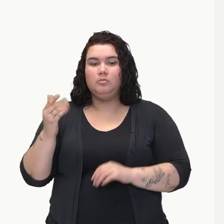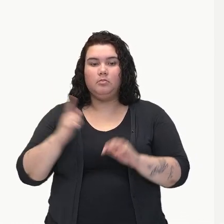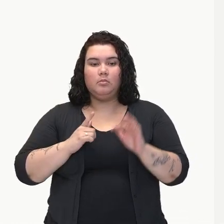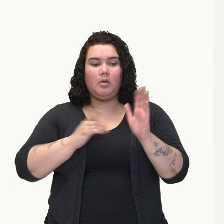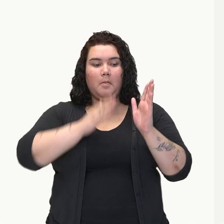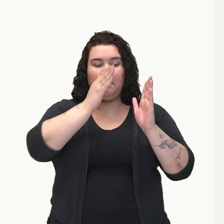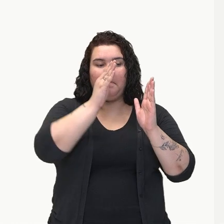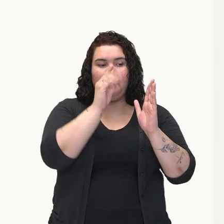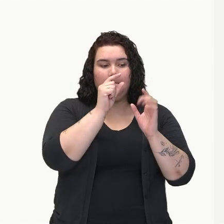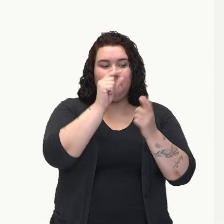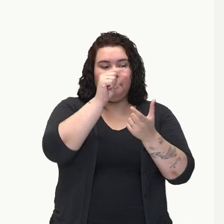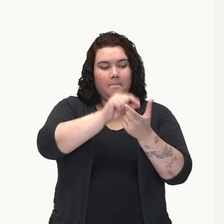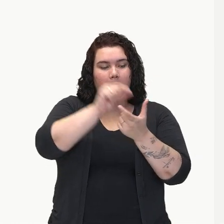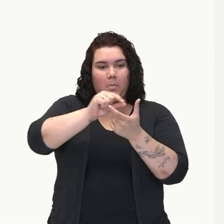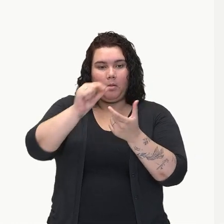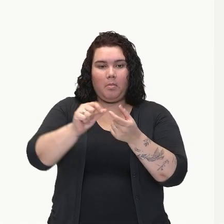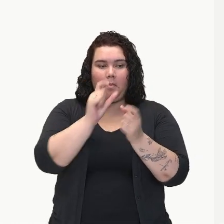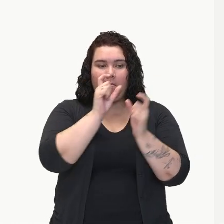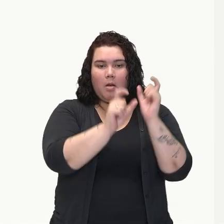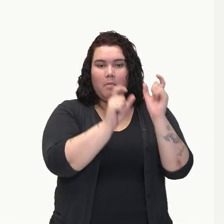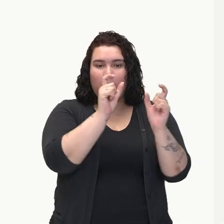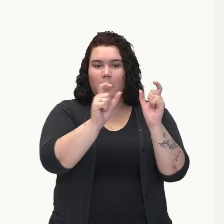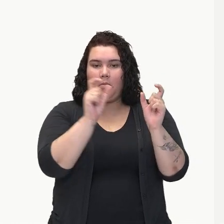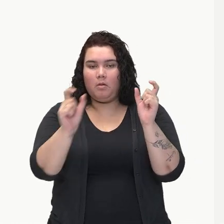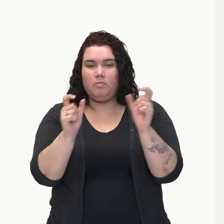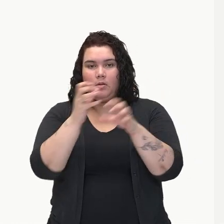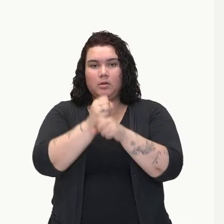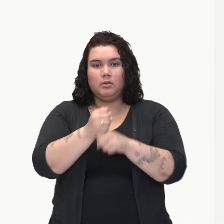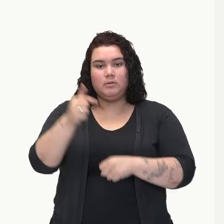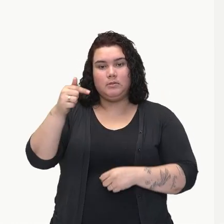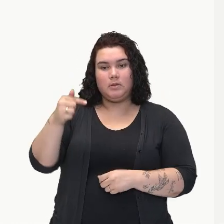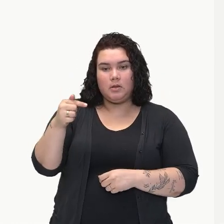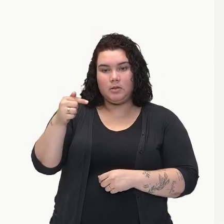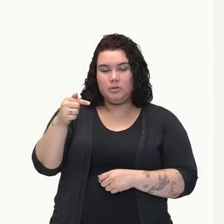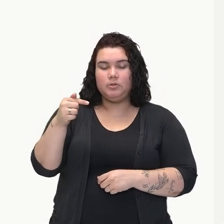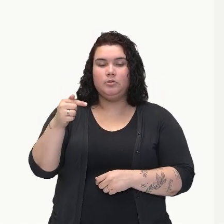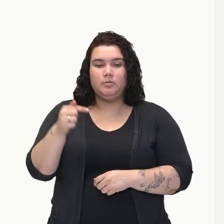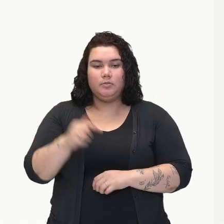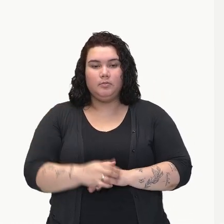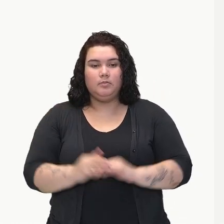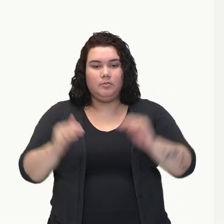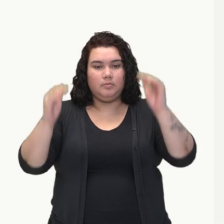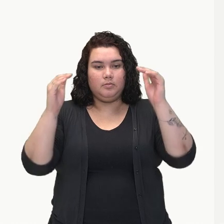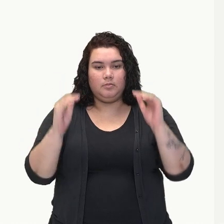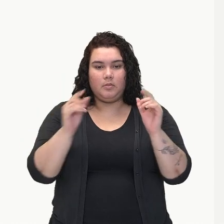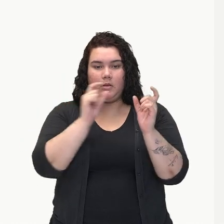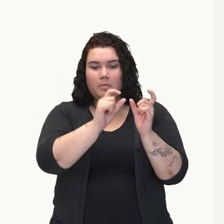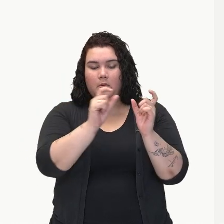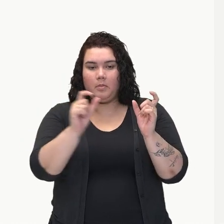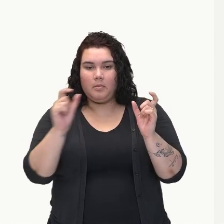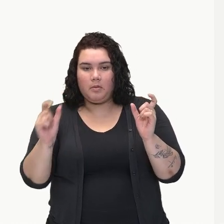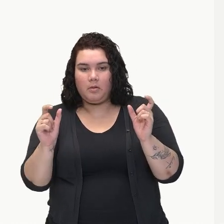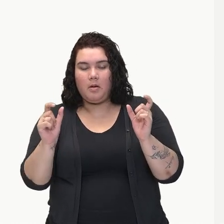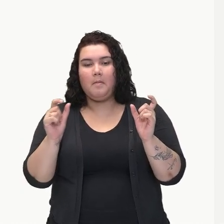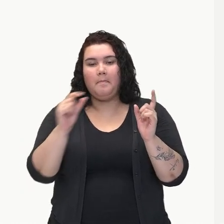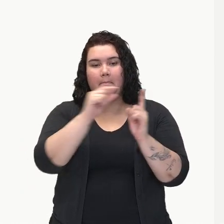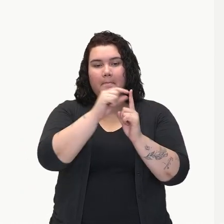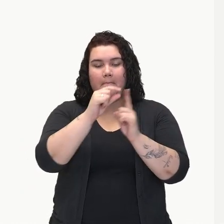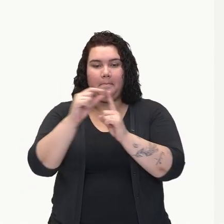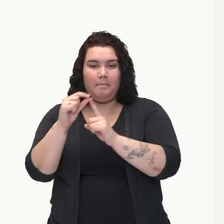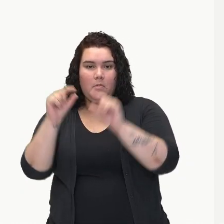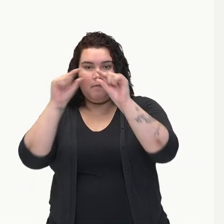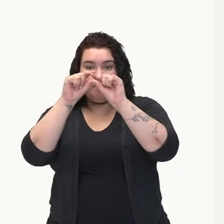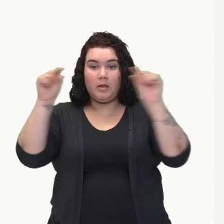as estrelas, que vai dar 7 sílabas poéticas. Com uma luz purpurina, todos os